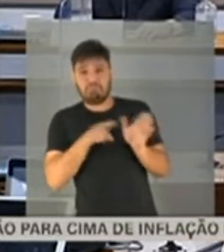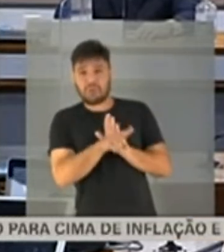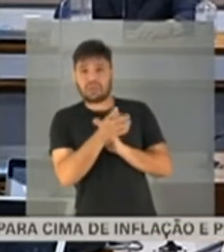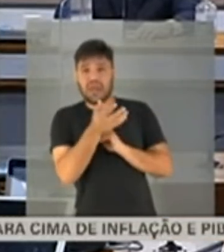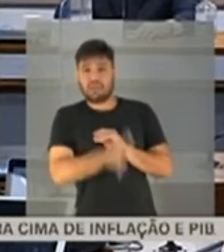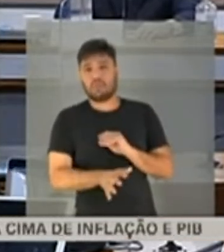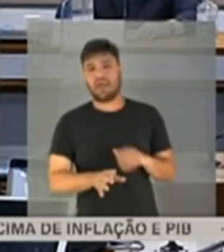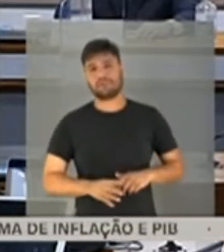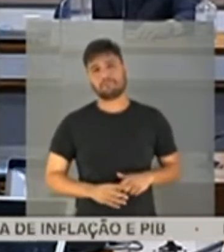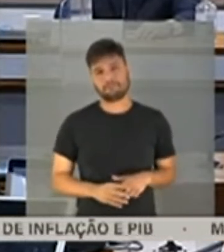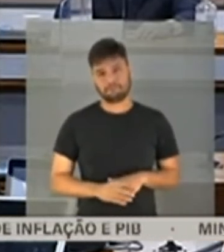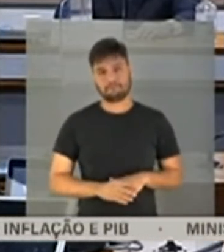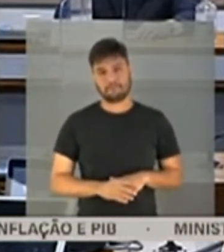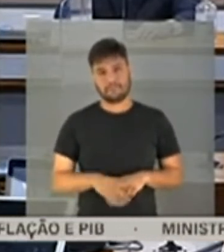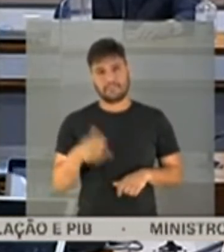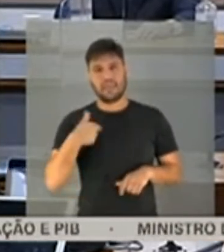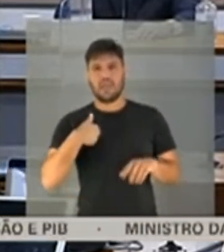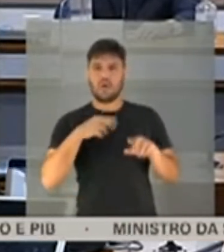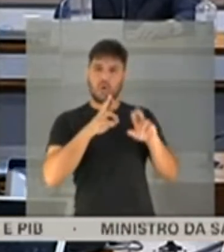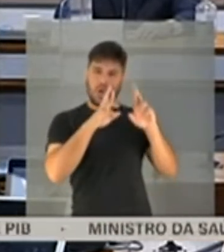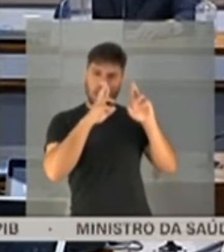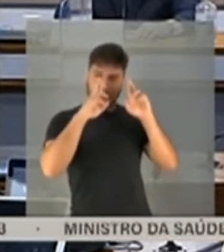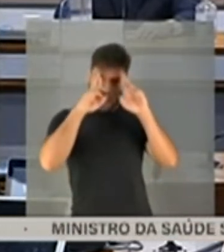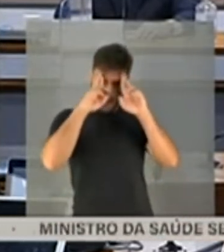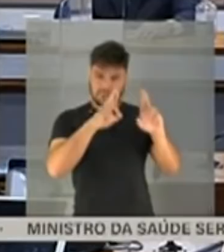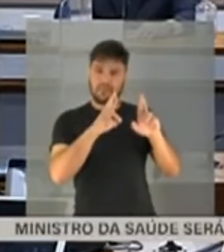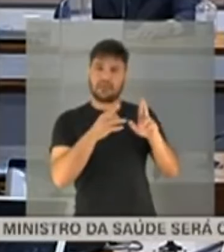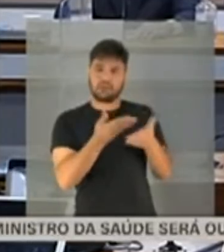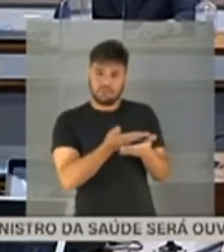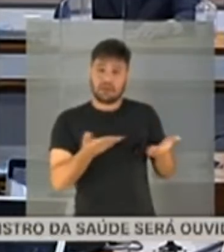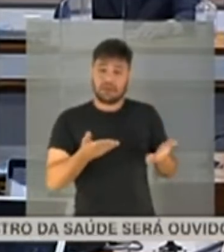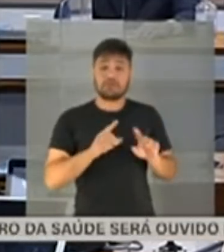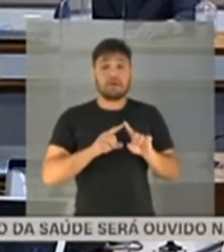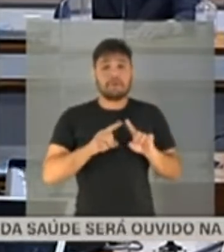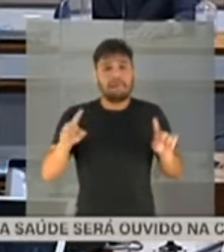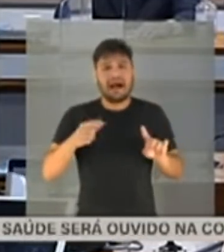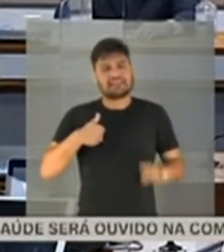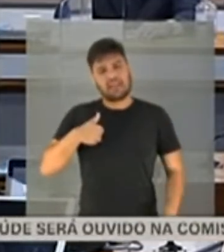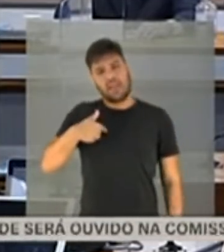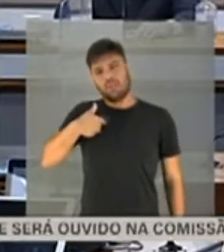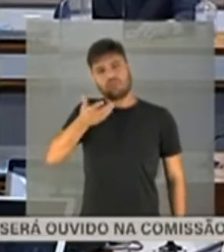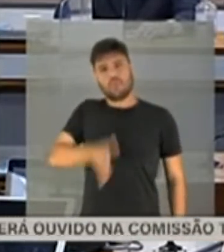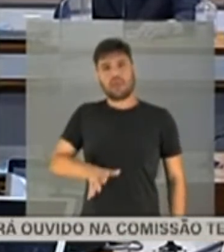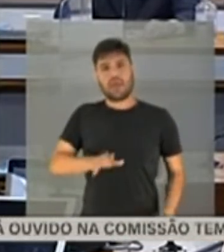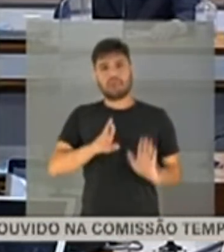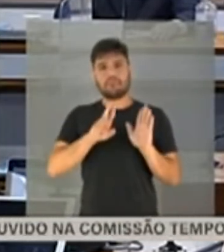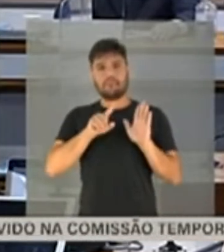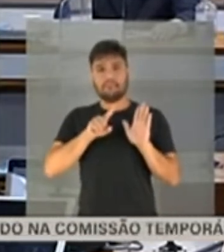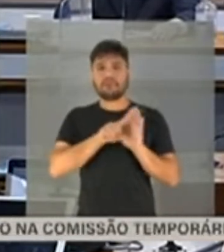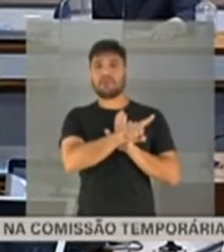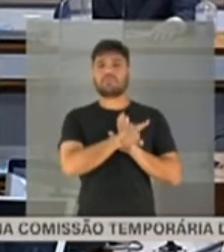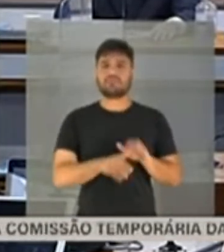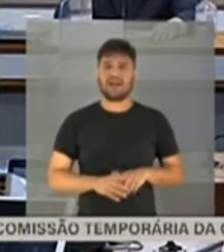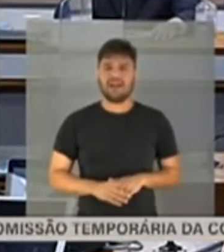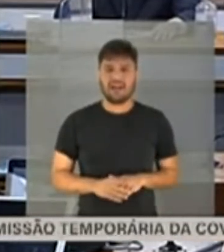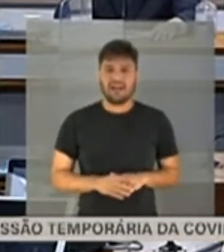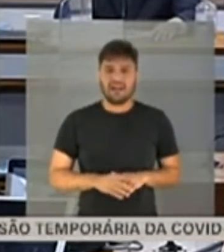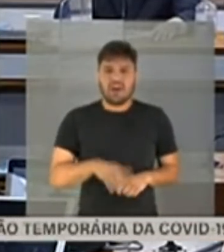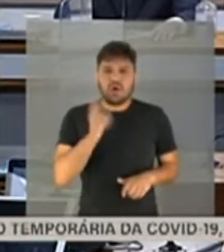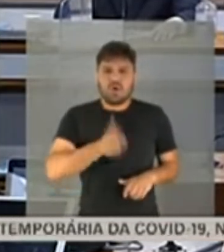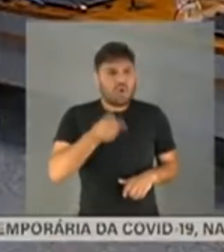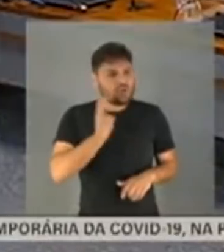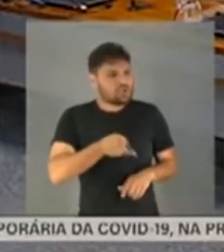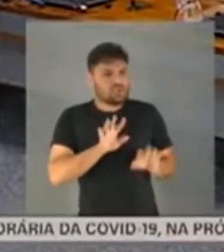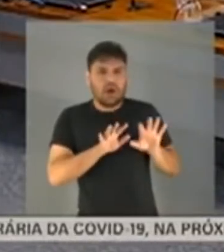Aos depoentes, com todo respeito que eles tenham, mas eu me recuso. Não dá para continuarmos